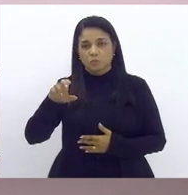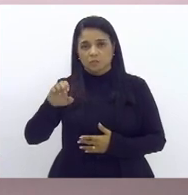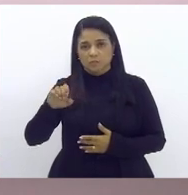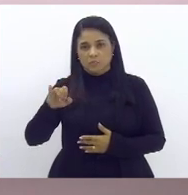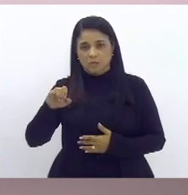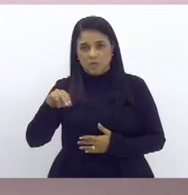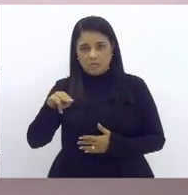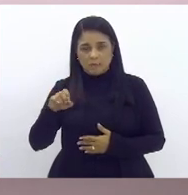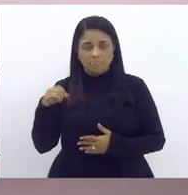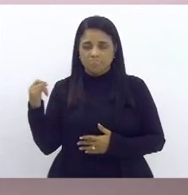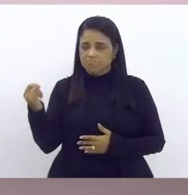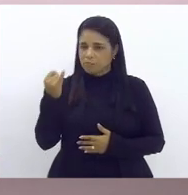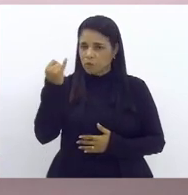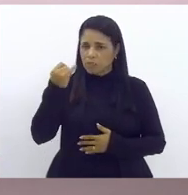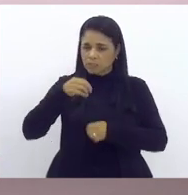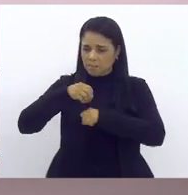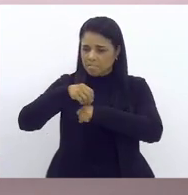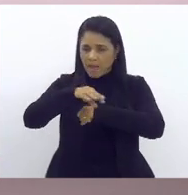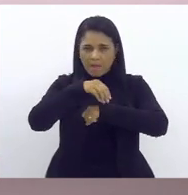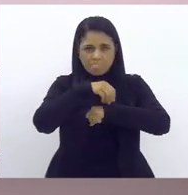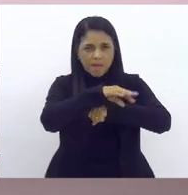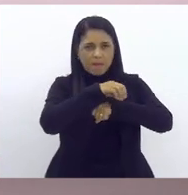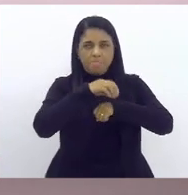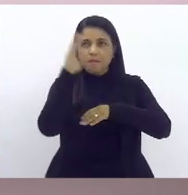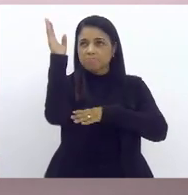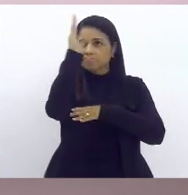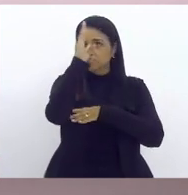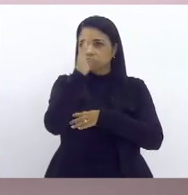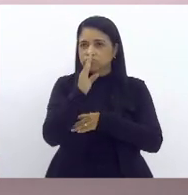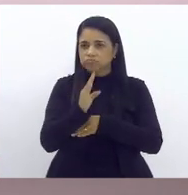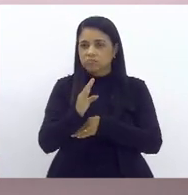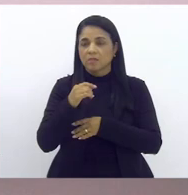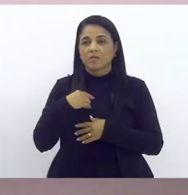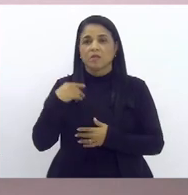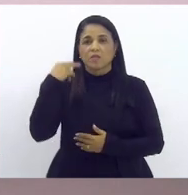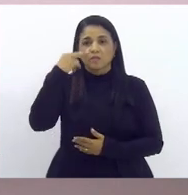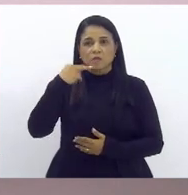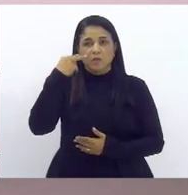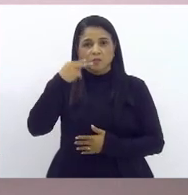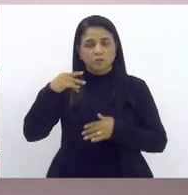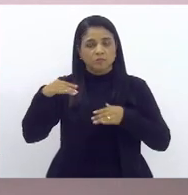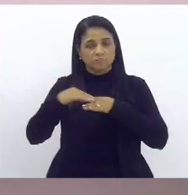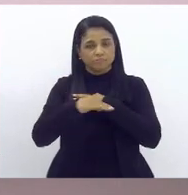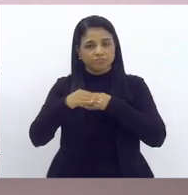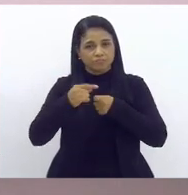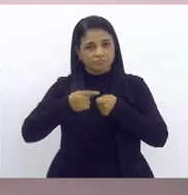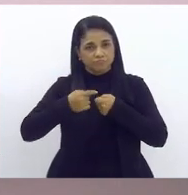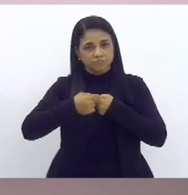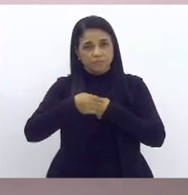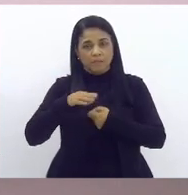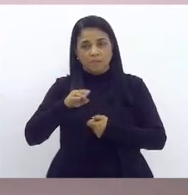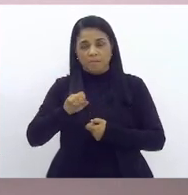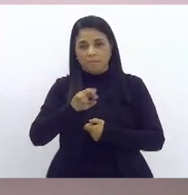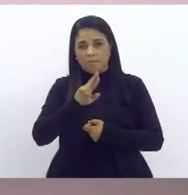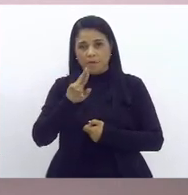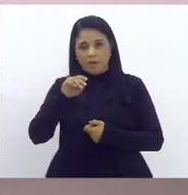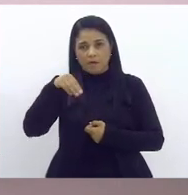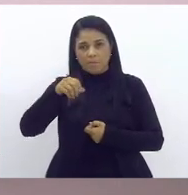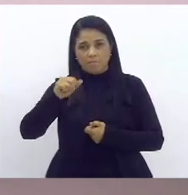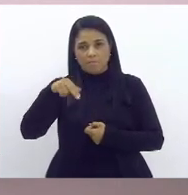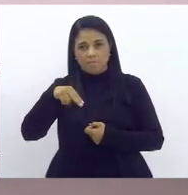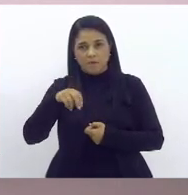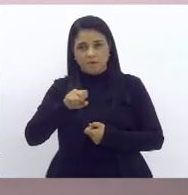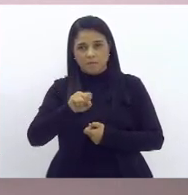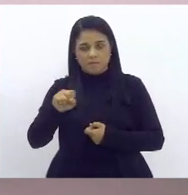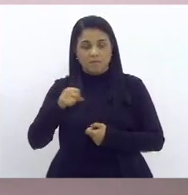de tamanha importância para todo o nosso país. É, sou vereadora do município de Barra Mansa e professora com muito orgulho